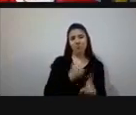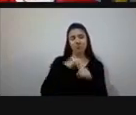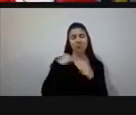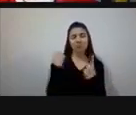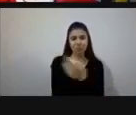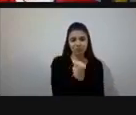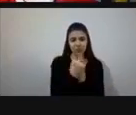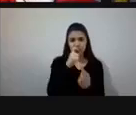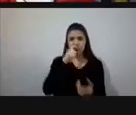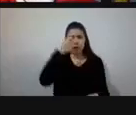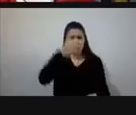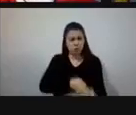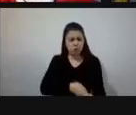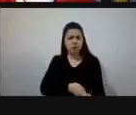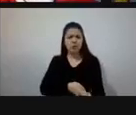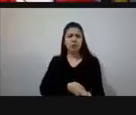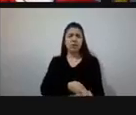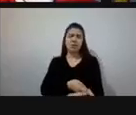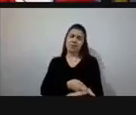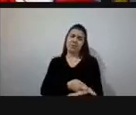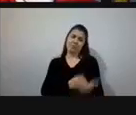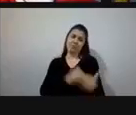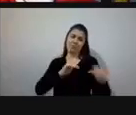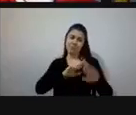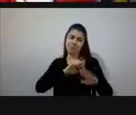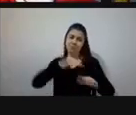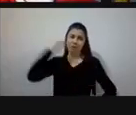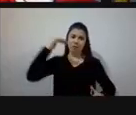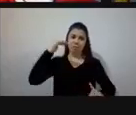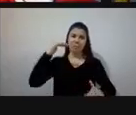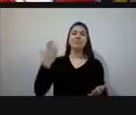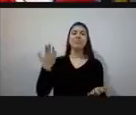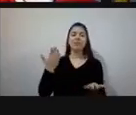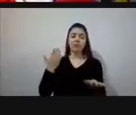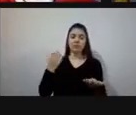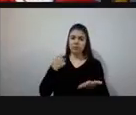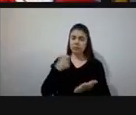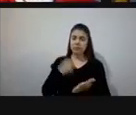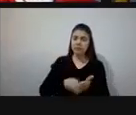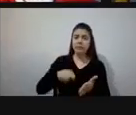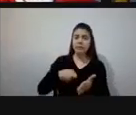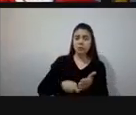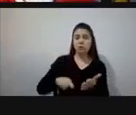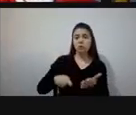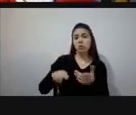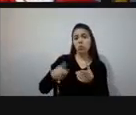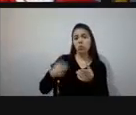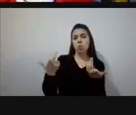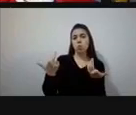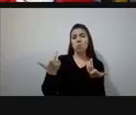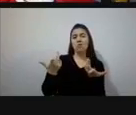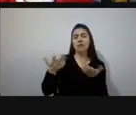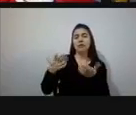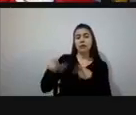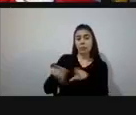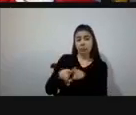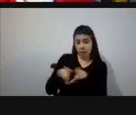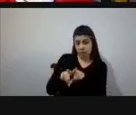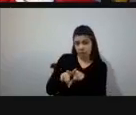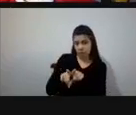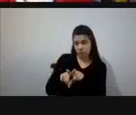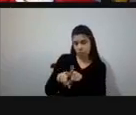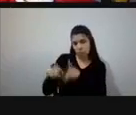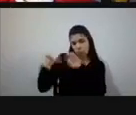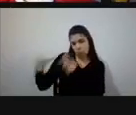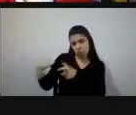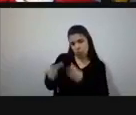vão alçando também esses cargos públicos de referência, que podem decidir o destino das pessoas através de uma